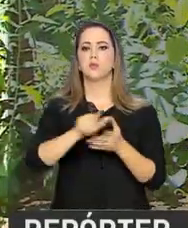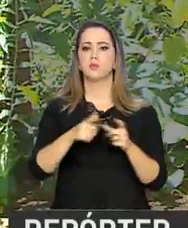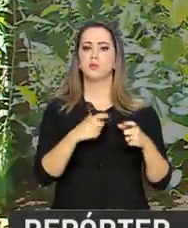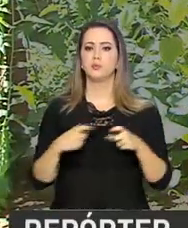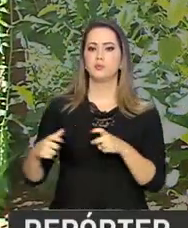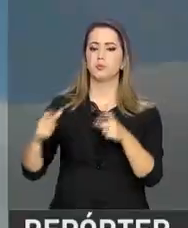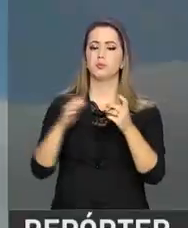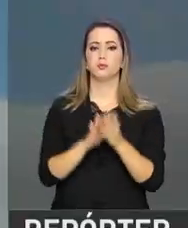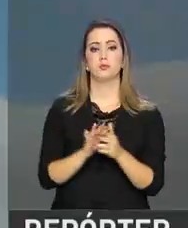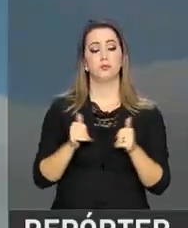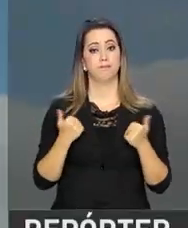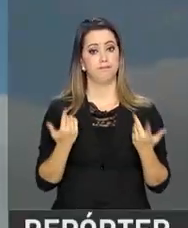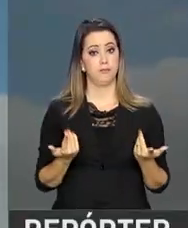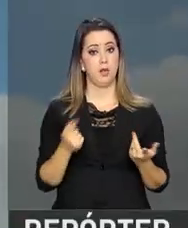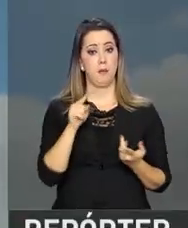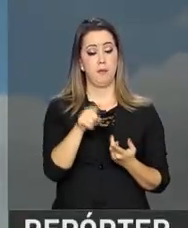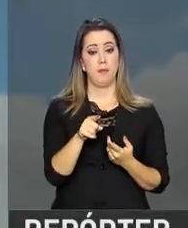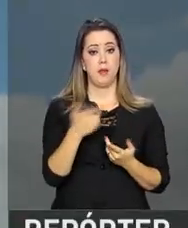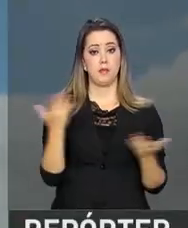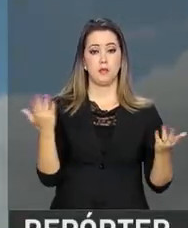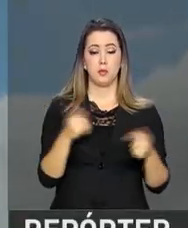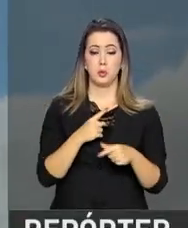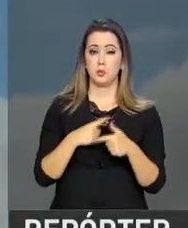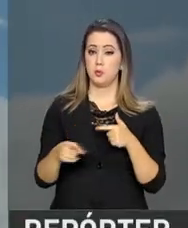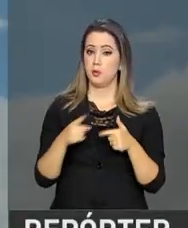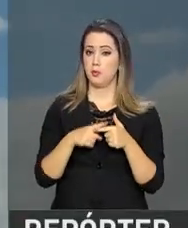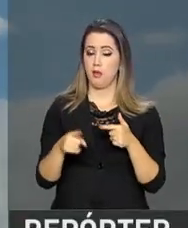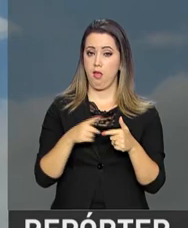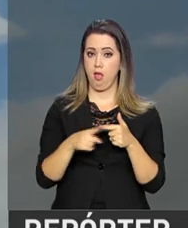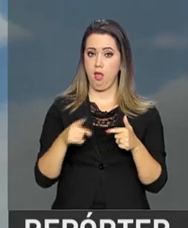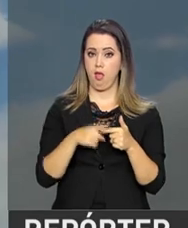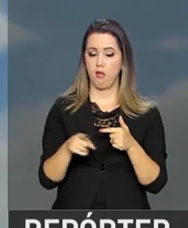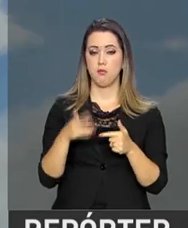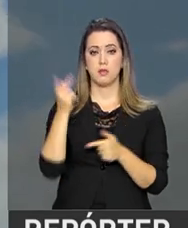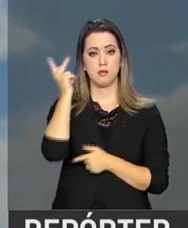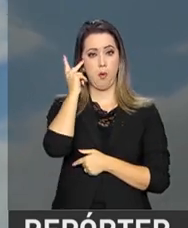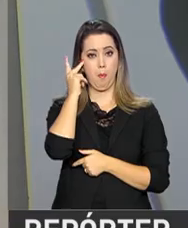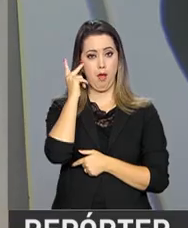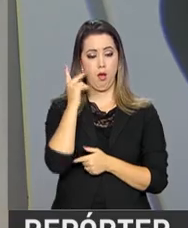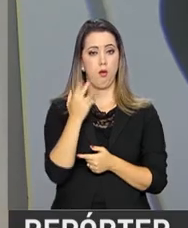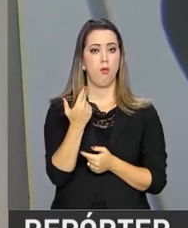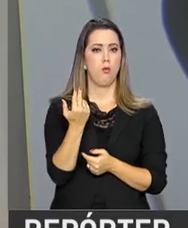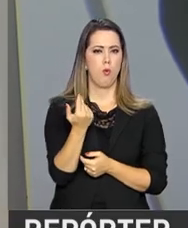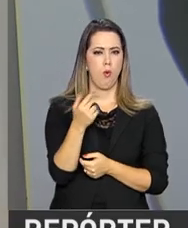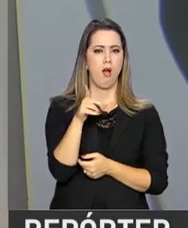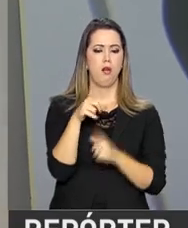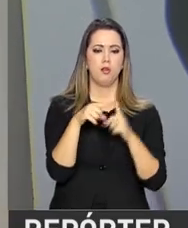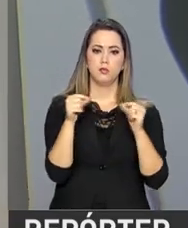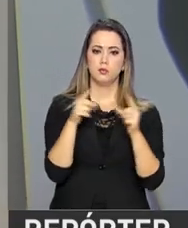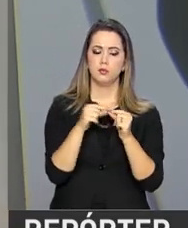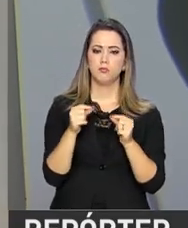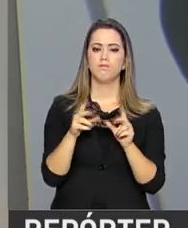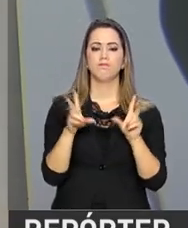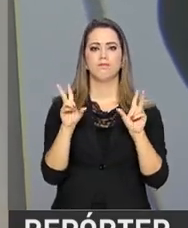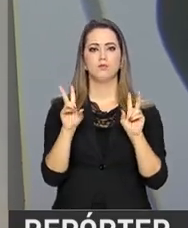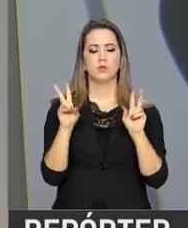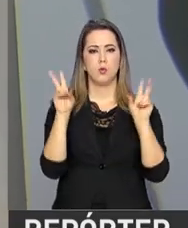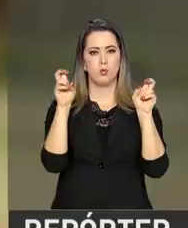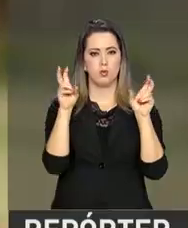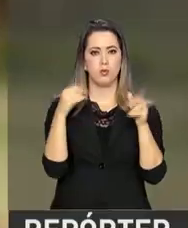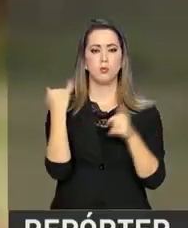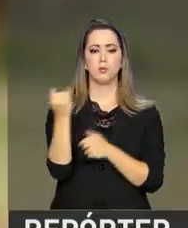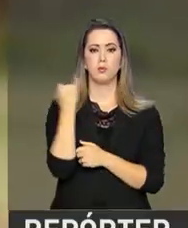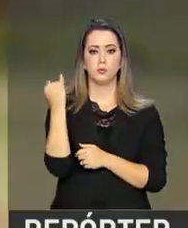das regiões. Mas as recentes crises em cidades como São Paulo e Brasília fazem com que o assunto ganhe